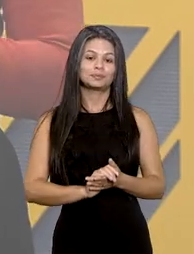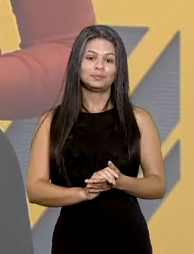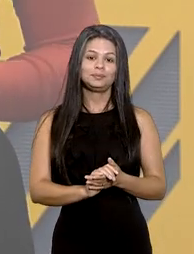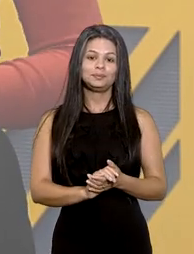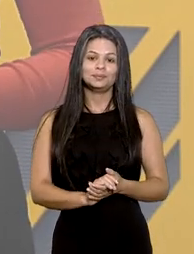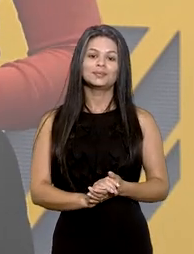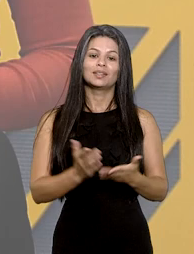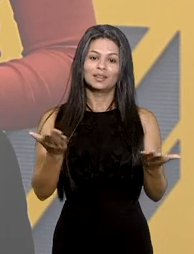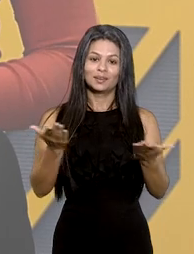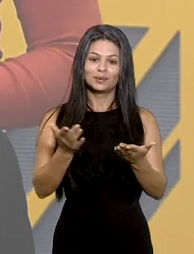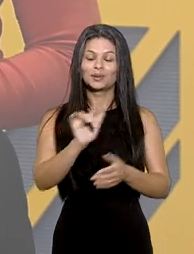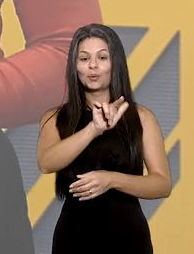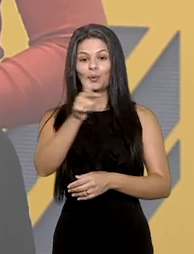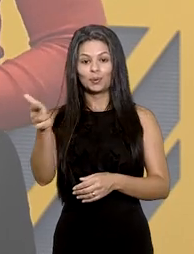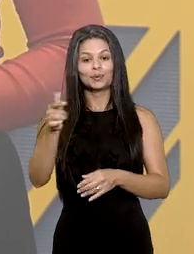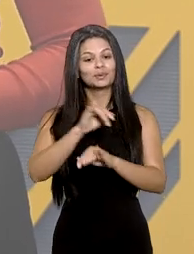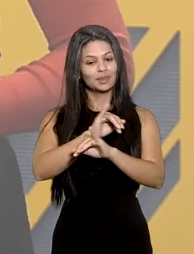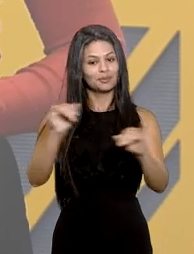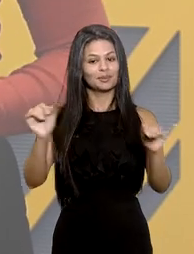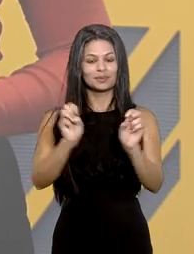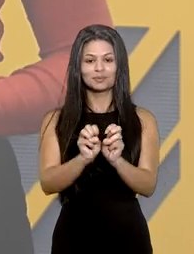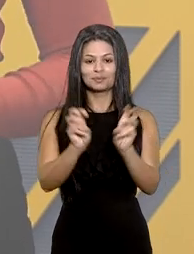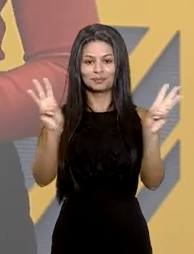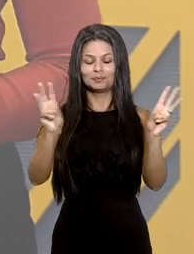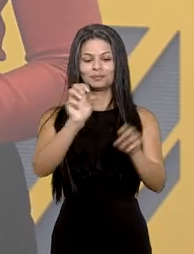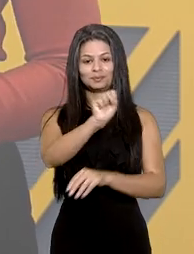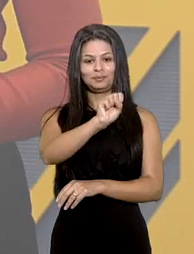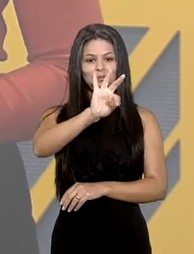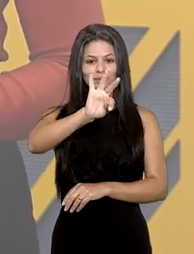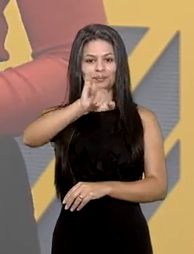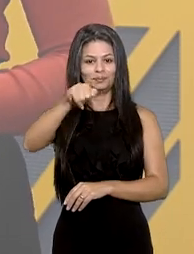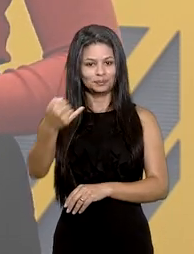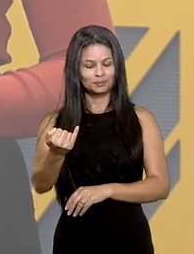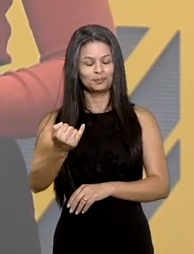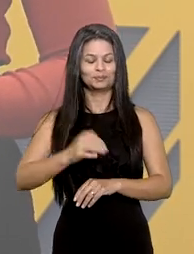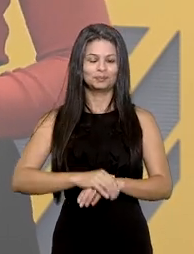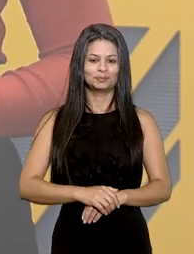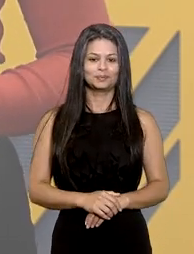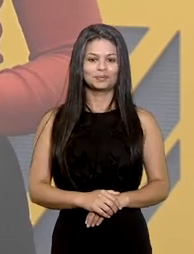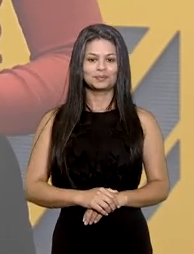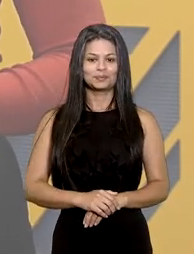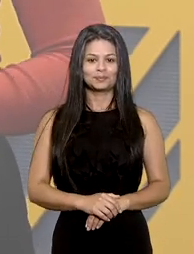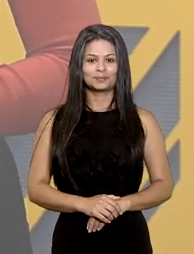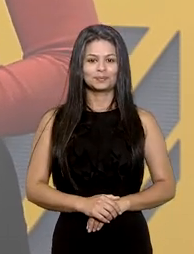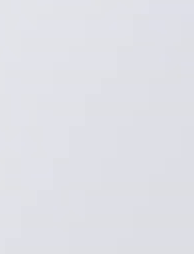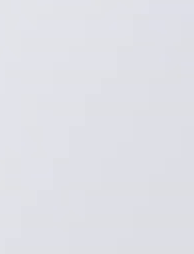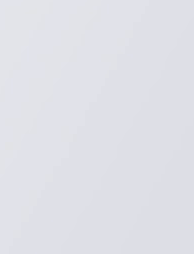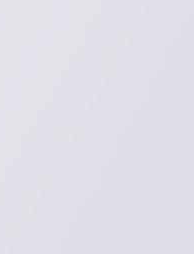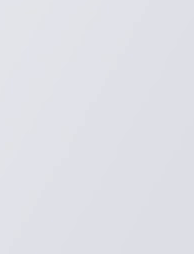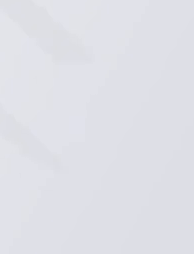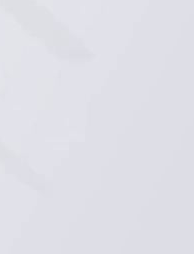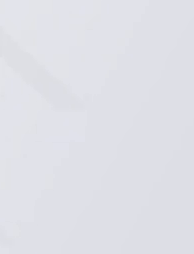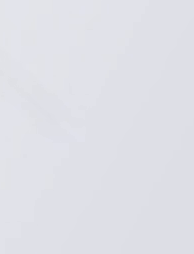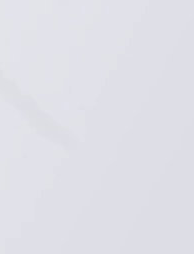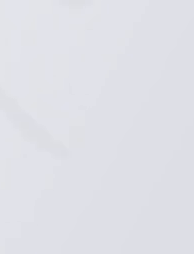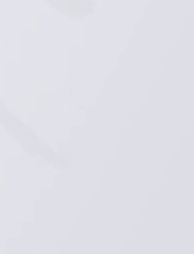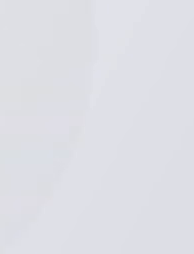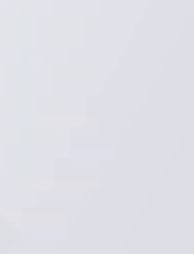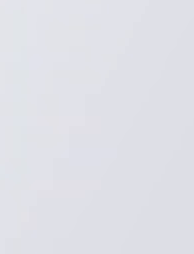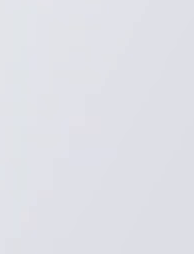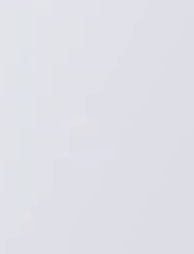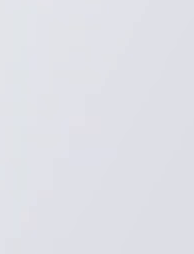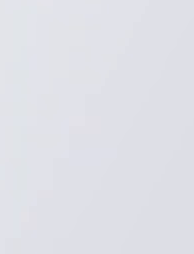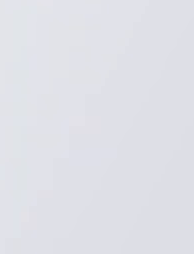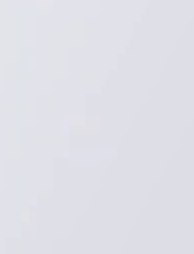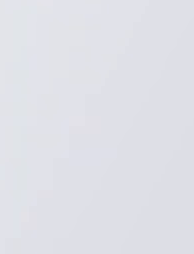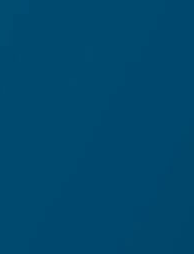Você confere outras notícias no site do STJ e nas nossas redes sociais. Até a próxima!